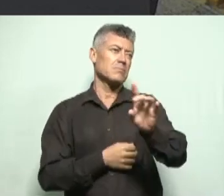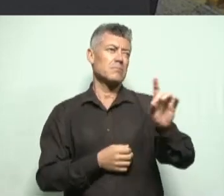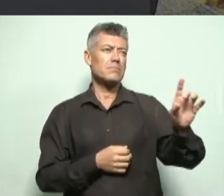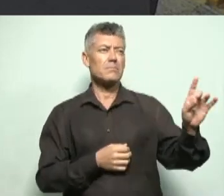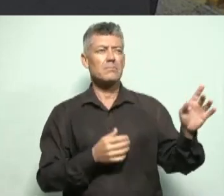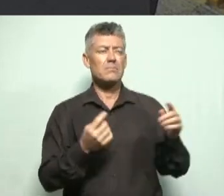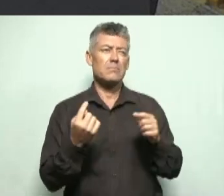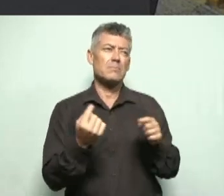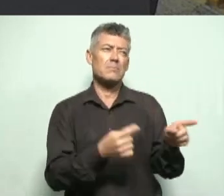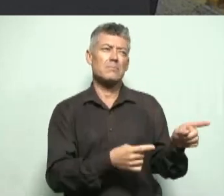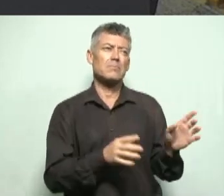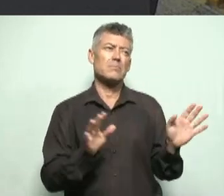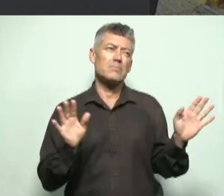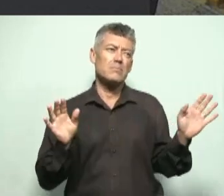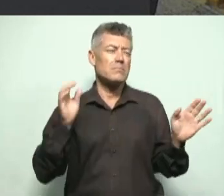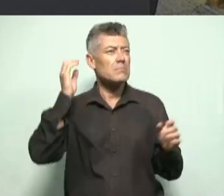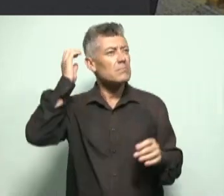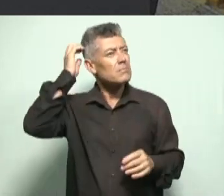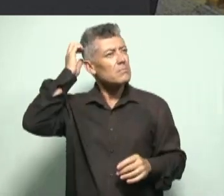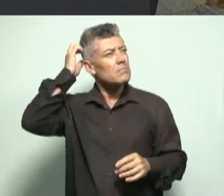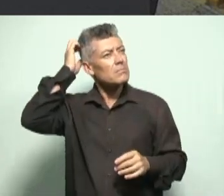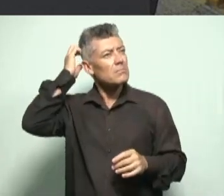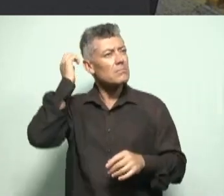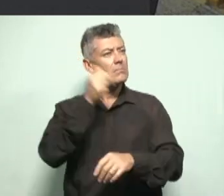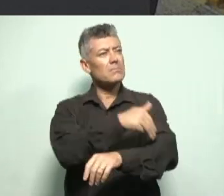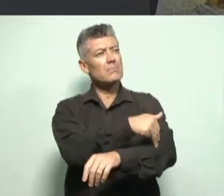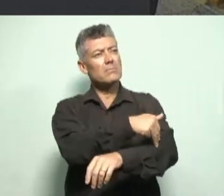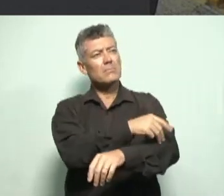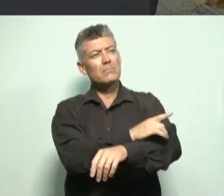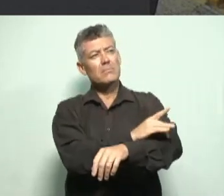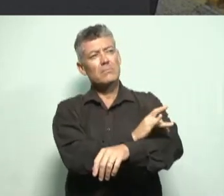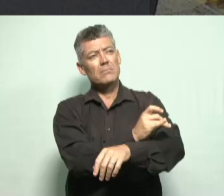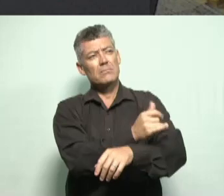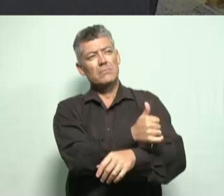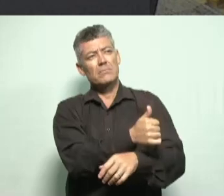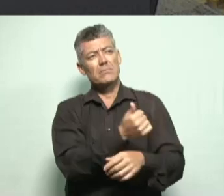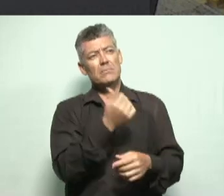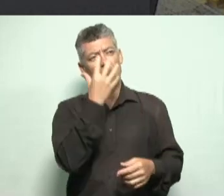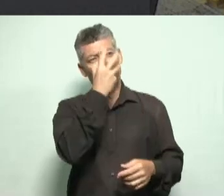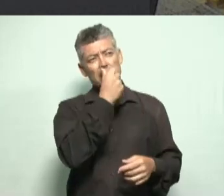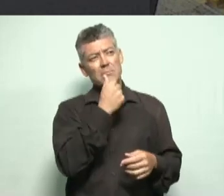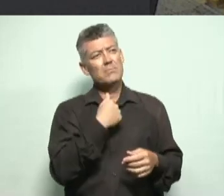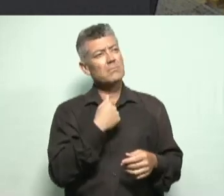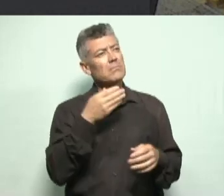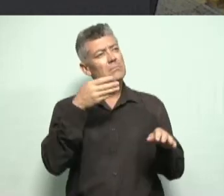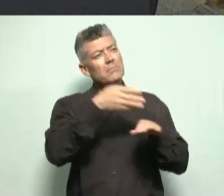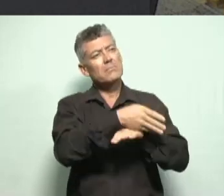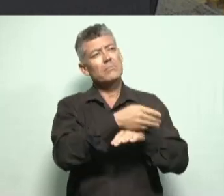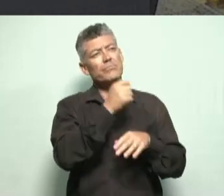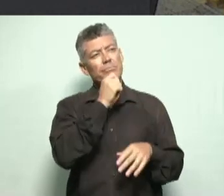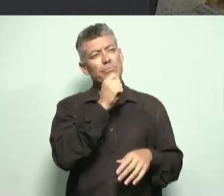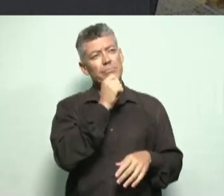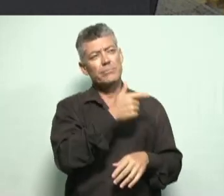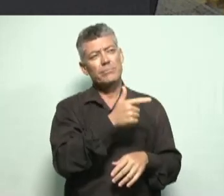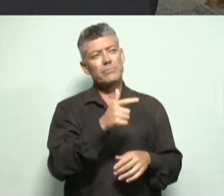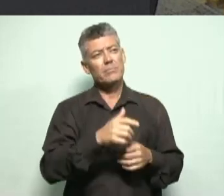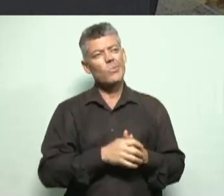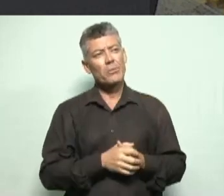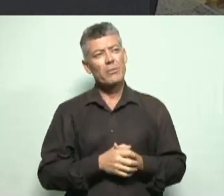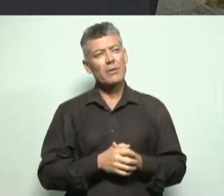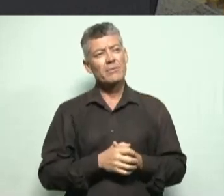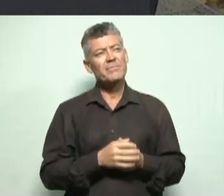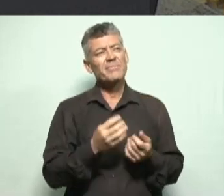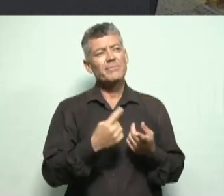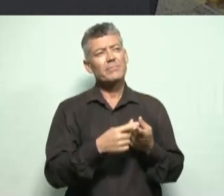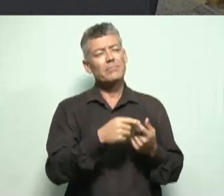falaram contra. Agora, eu acho que a Madonna fez um show lindo, um show... Eu não pude ir, se pudesse, teria ido, né? E, além disso,